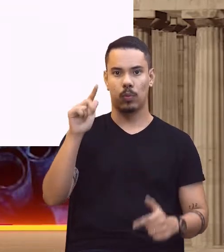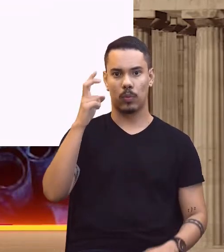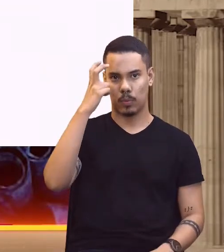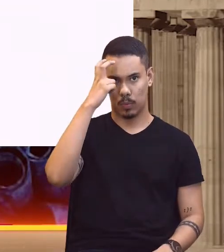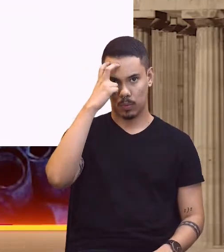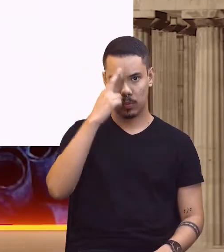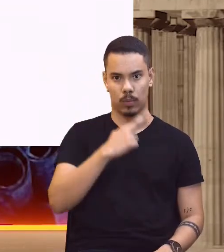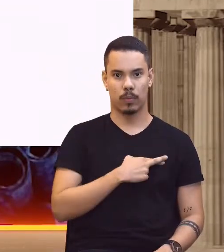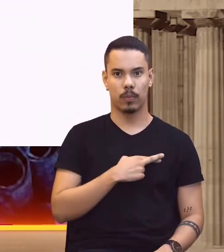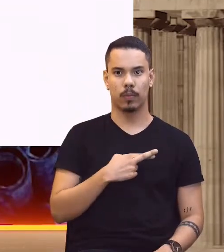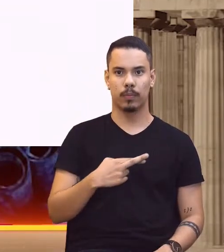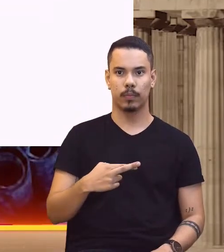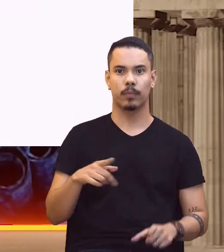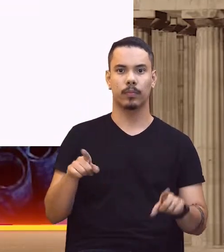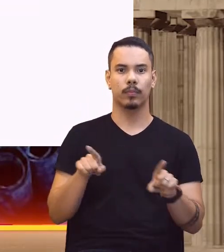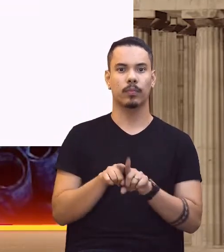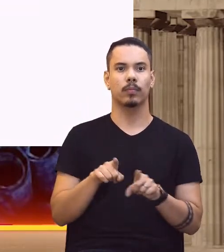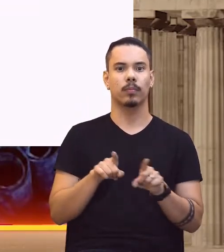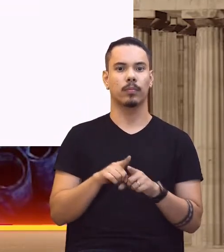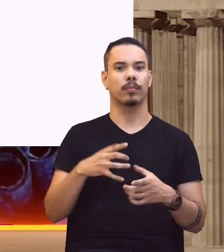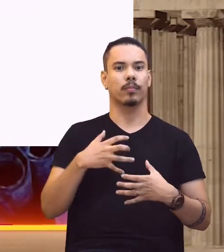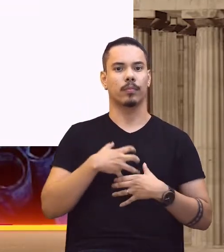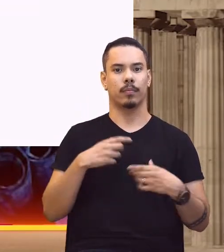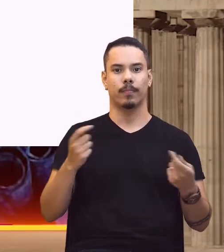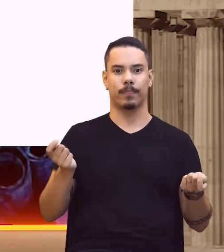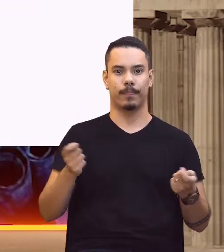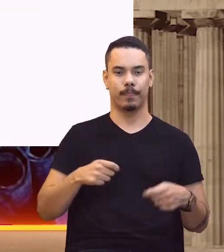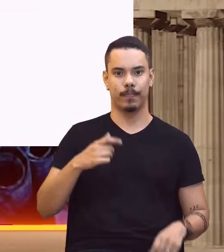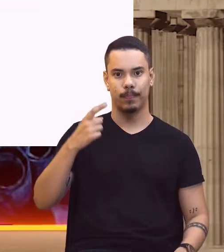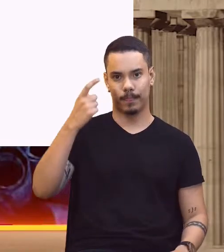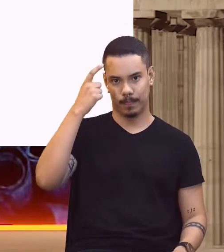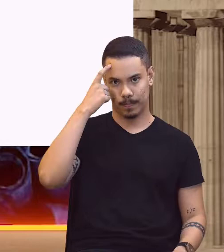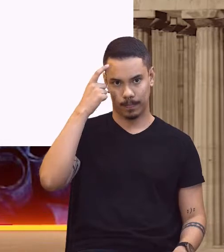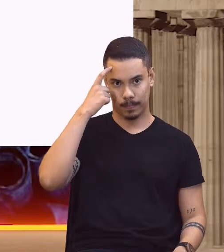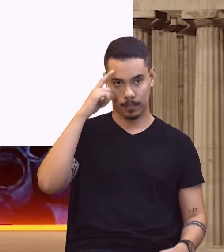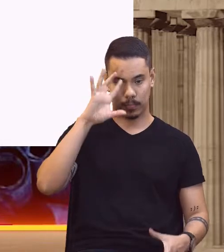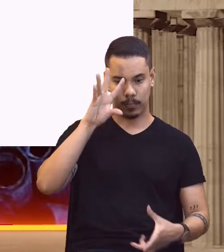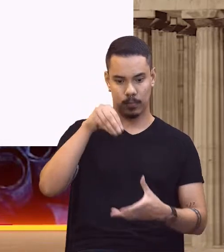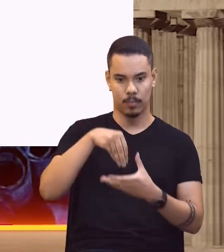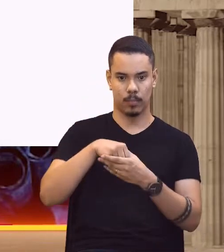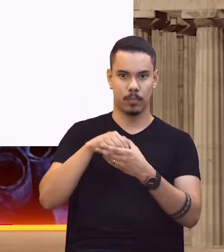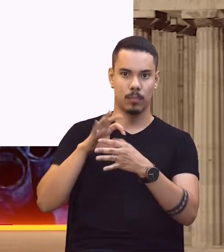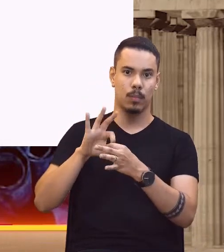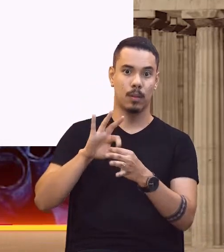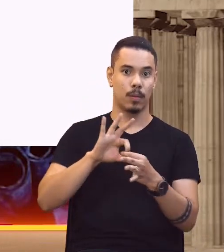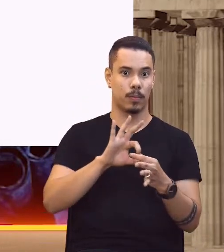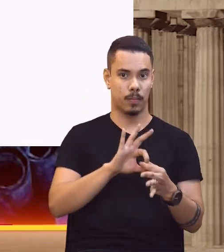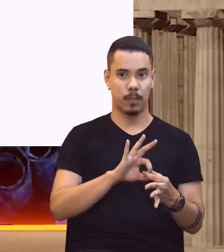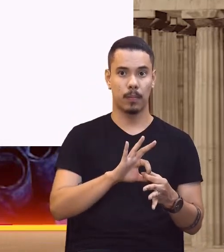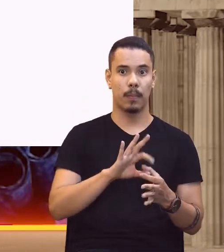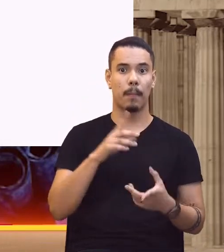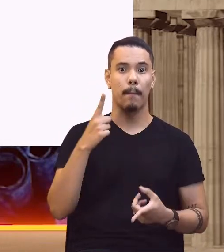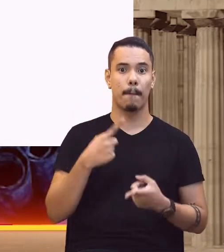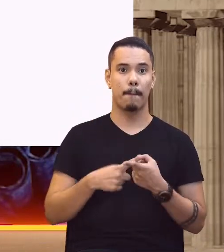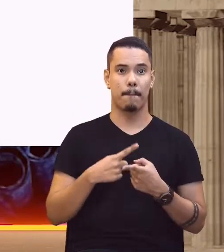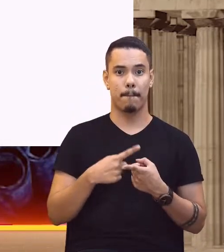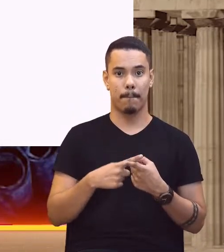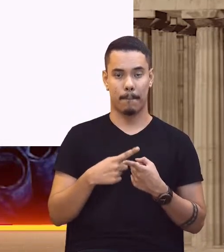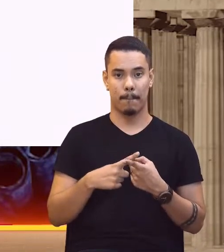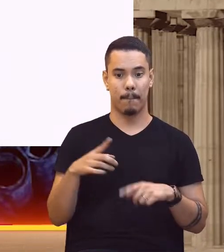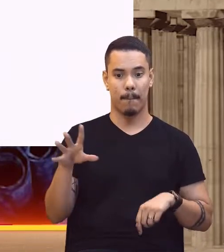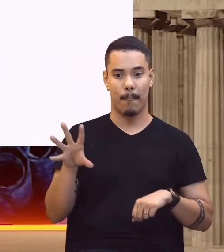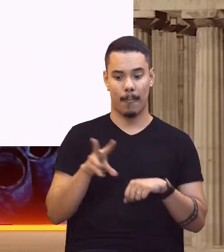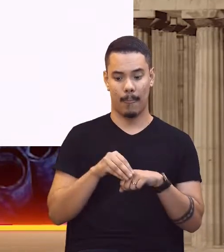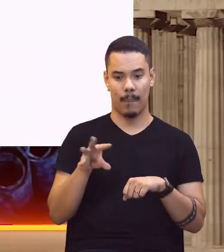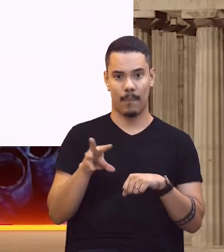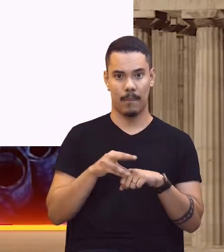religiões, diversas outras formas de pensar. Dentro do contexto do pensamento, beleza, porque o